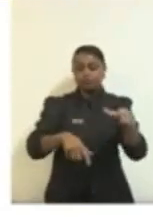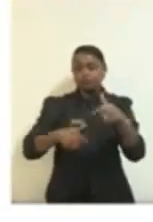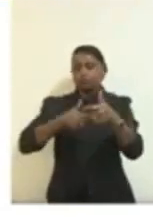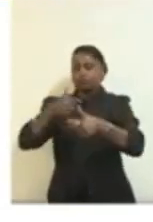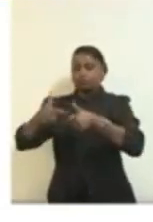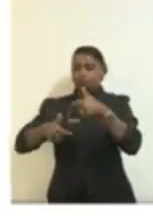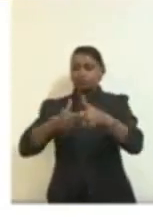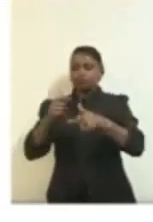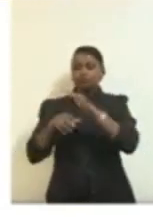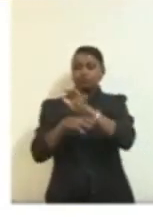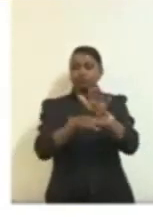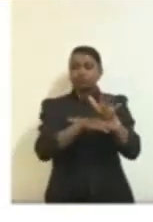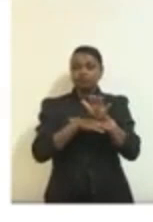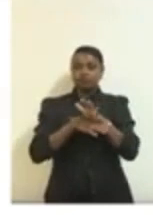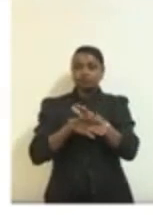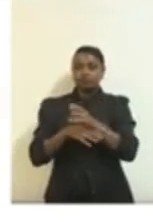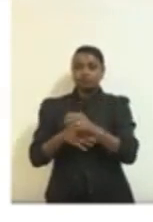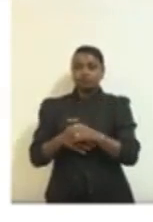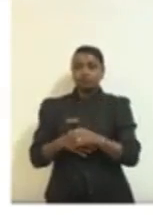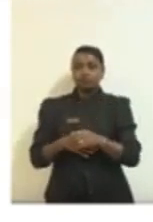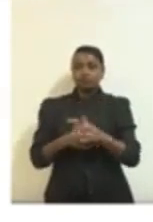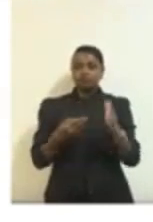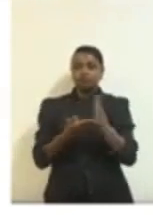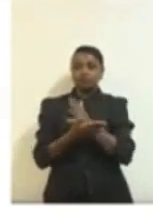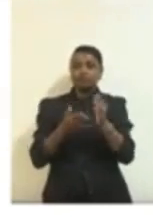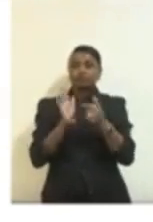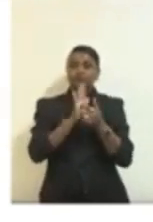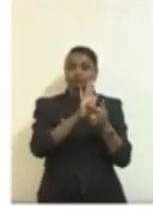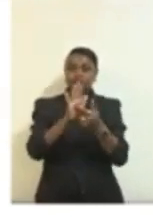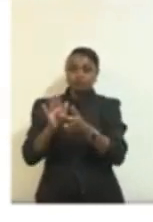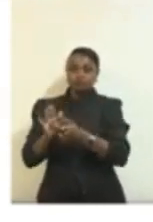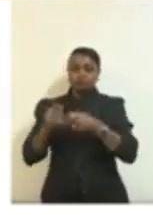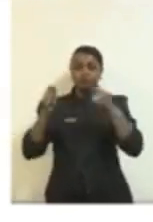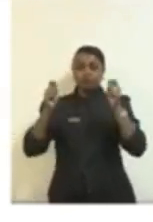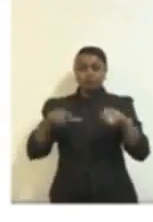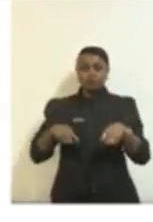servem para restauração. Então, amanhã, quem vai para campo, acho que o Rodrigo vai mostrar essa máquina.